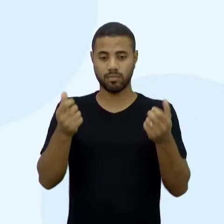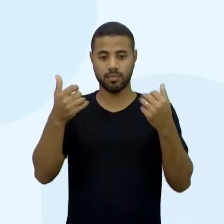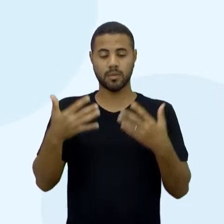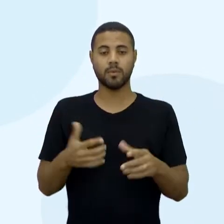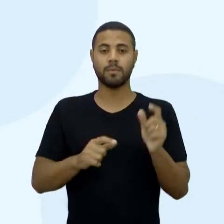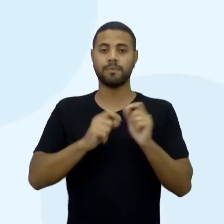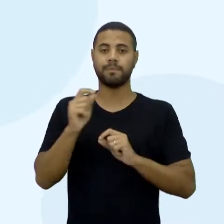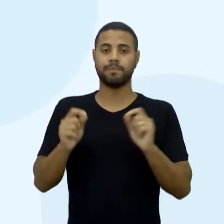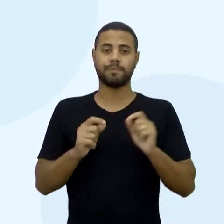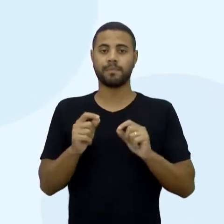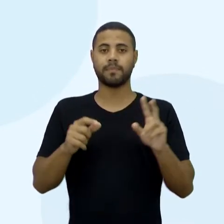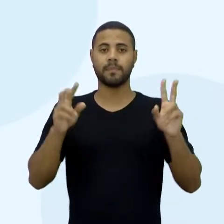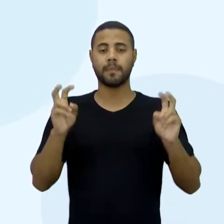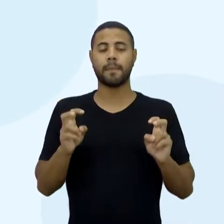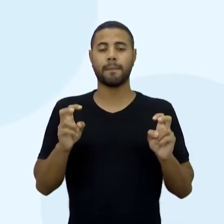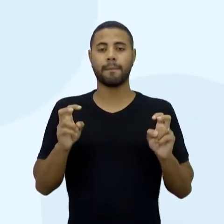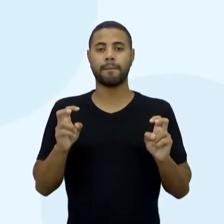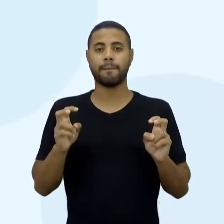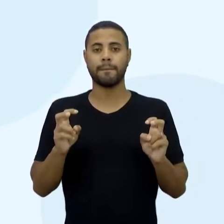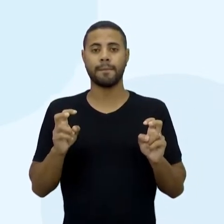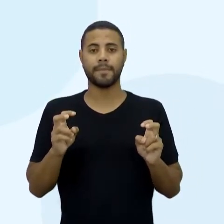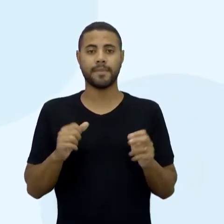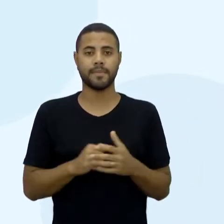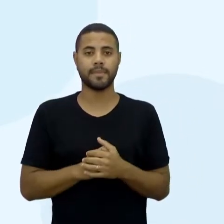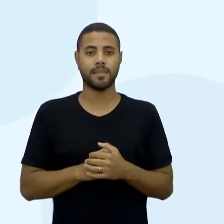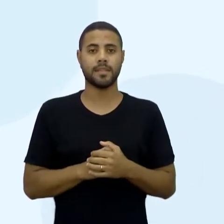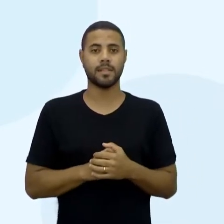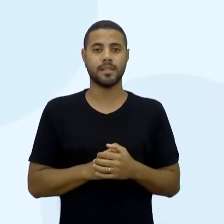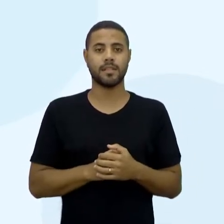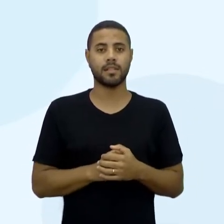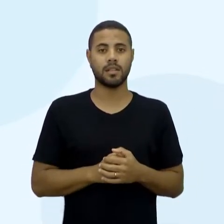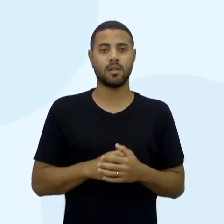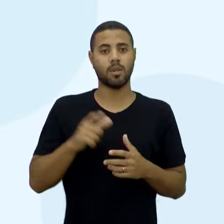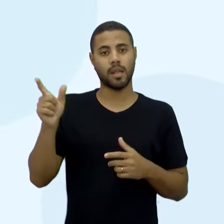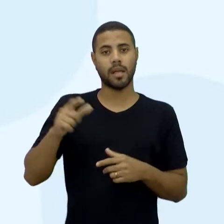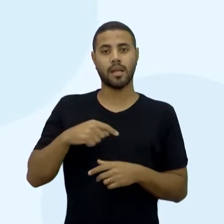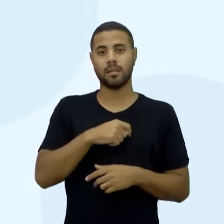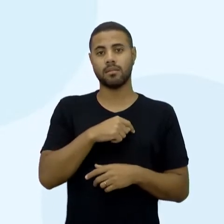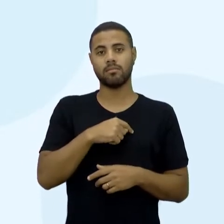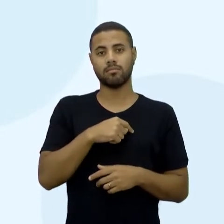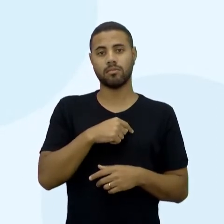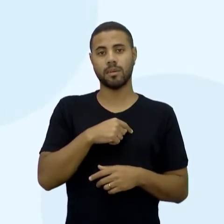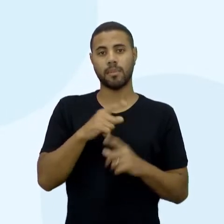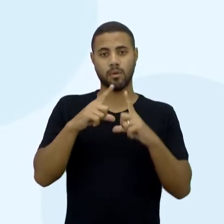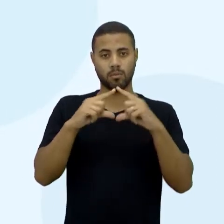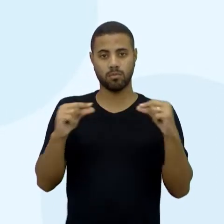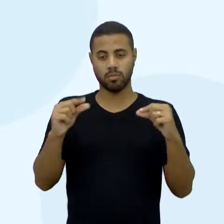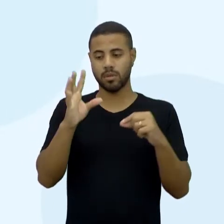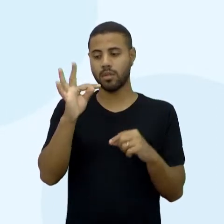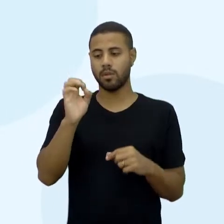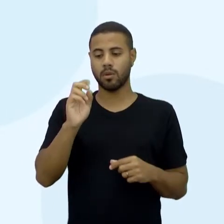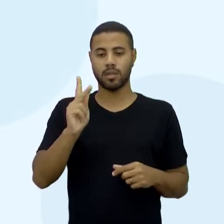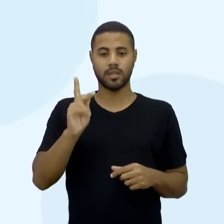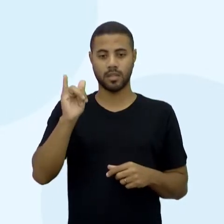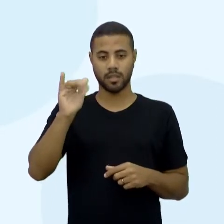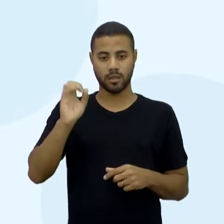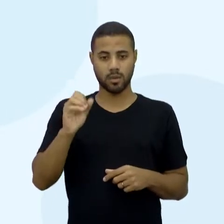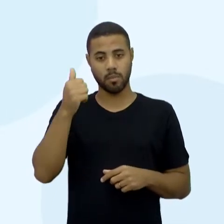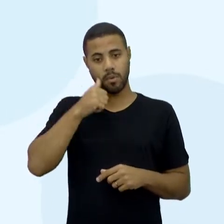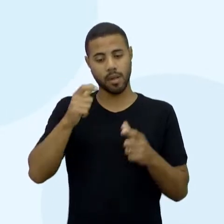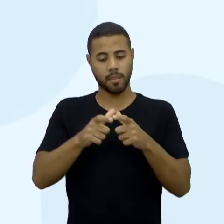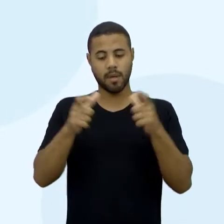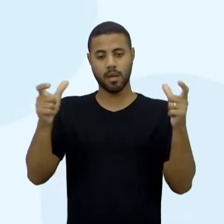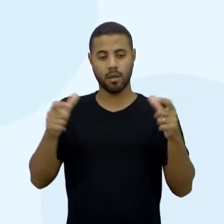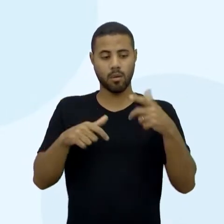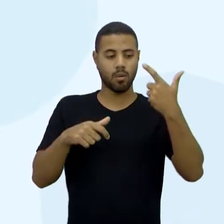aí, né, de que em Tóquio, as mulheres elas tiveram maiores destaques do que em Pequim,